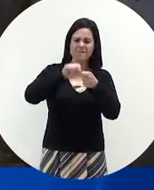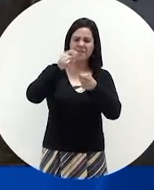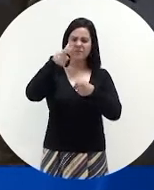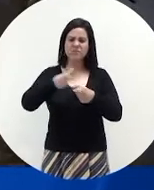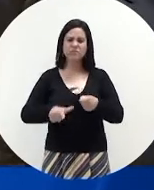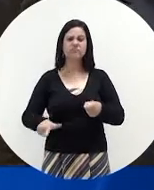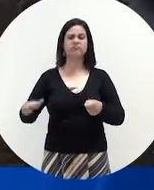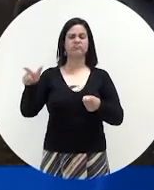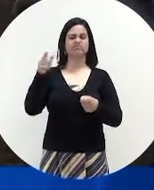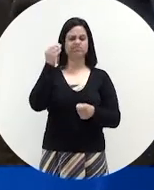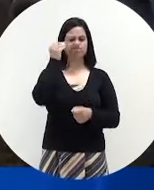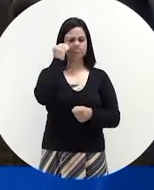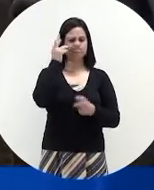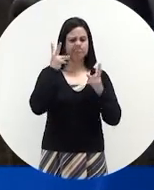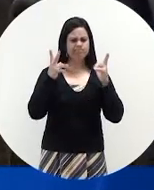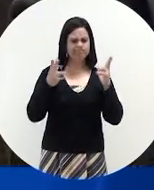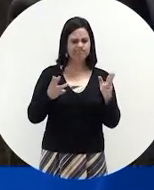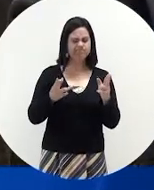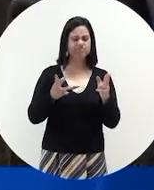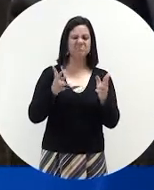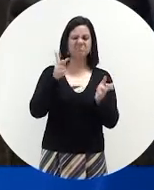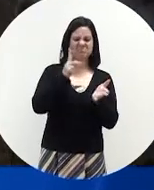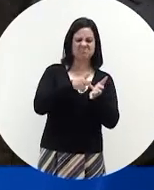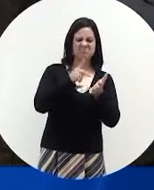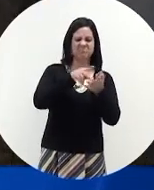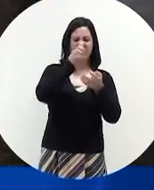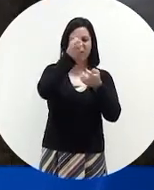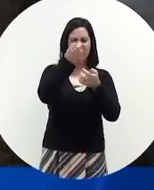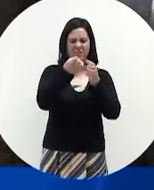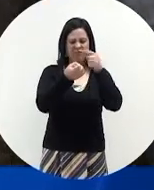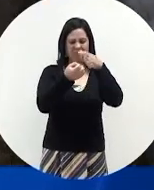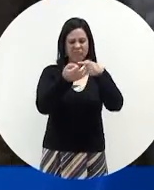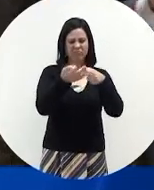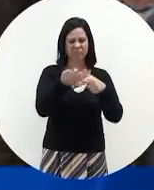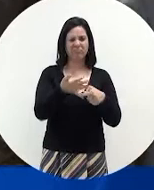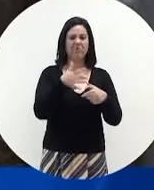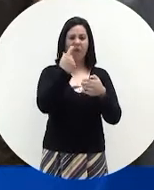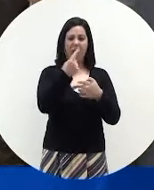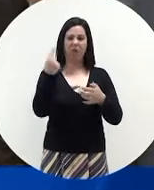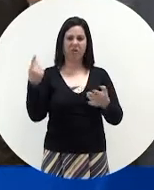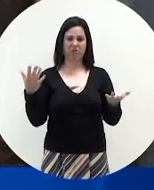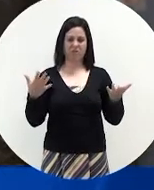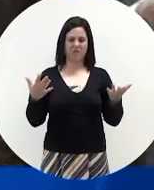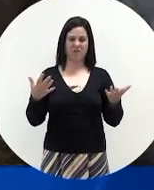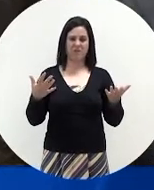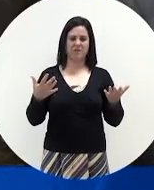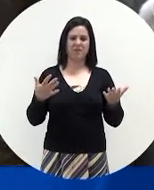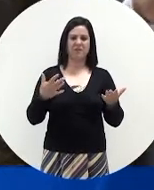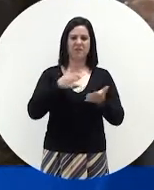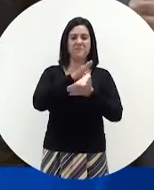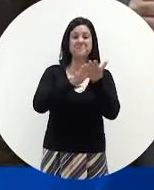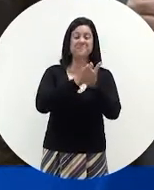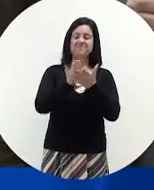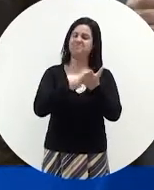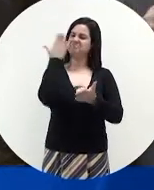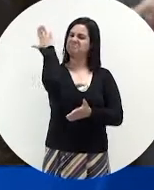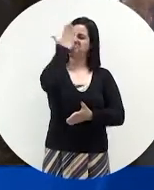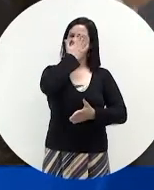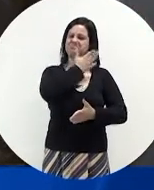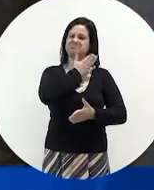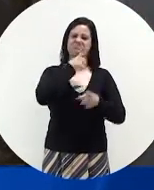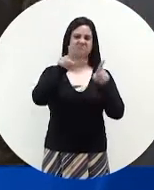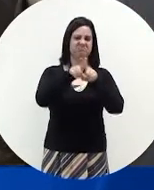cada etapa que ela seguiu. Aí eu posso dizer: isso aqui é uma verdade científica, porque eu provei